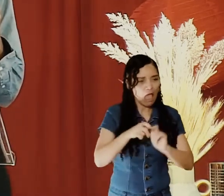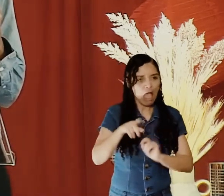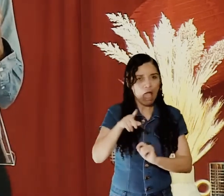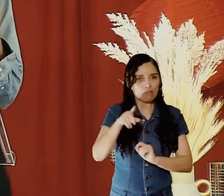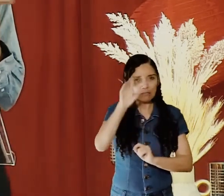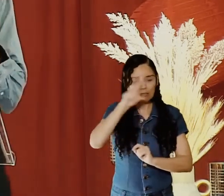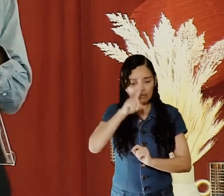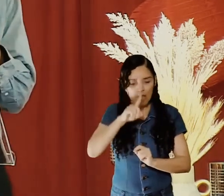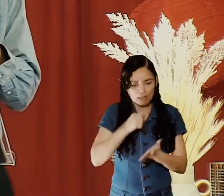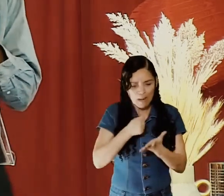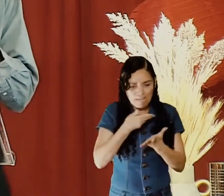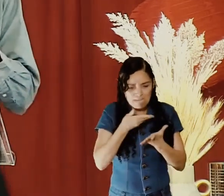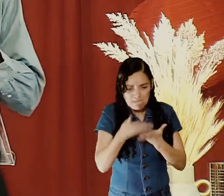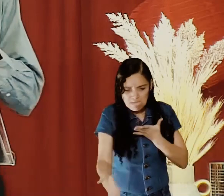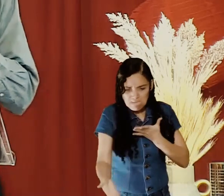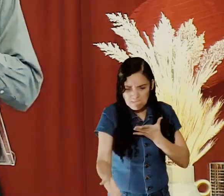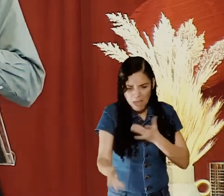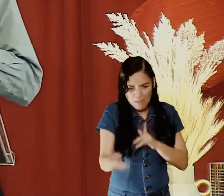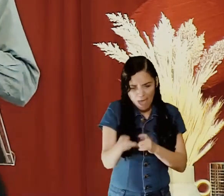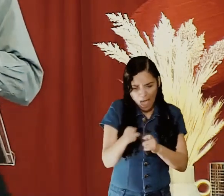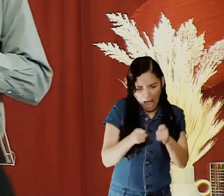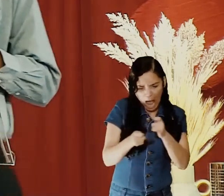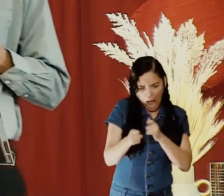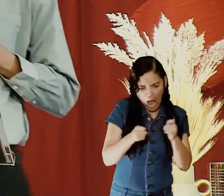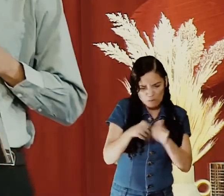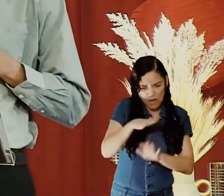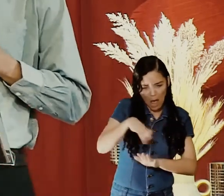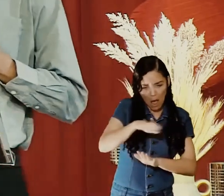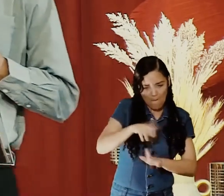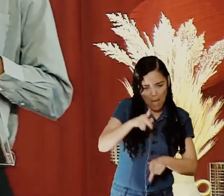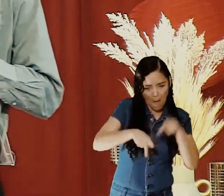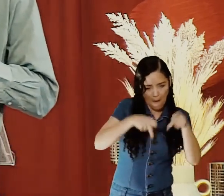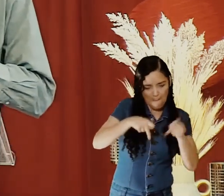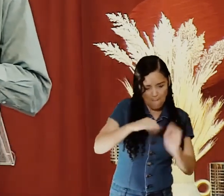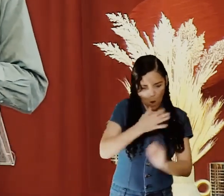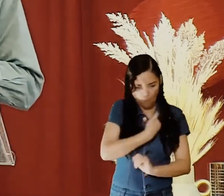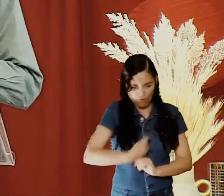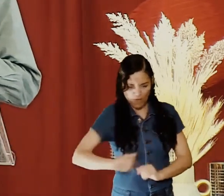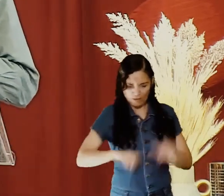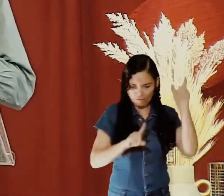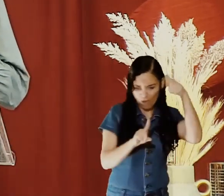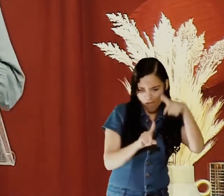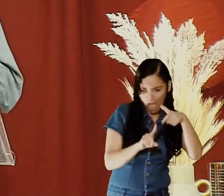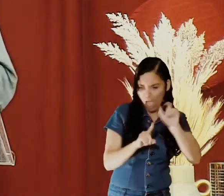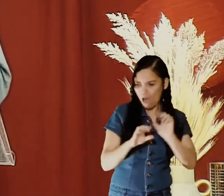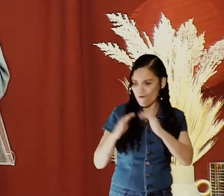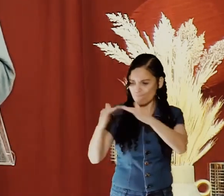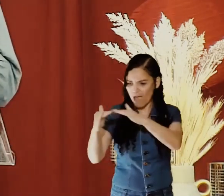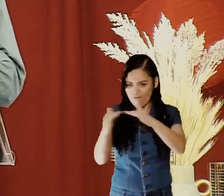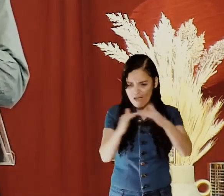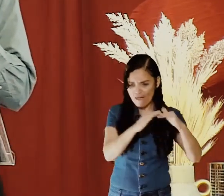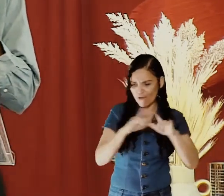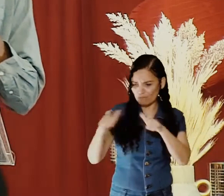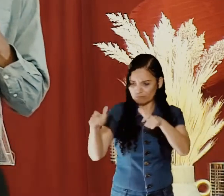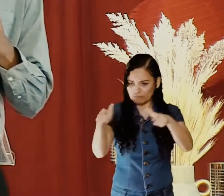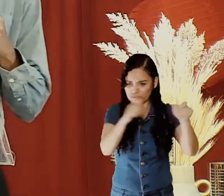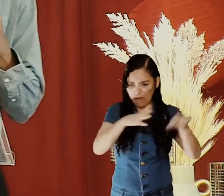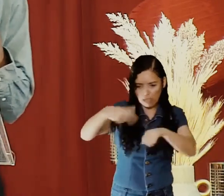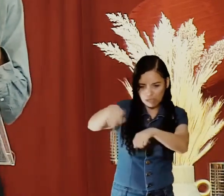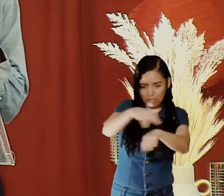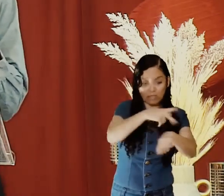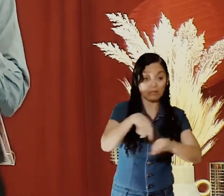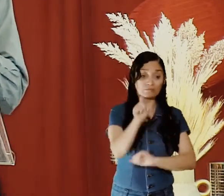controle sobre os governadores das regiões próximas, circunvizinhas ali, onde haveria de se cumprir